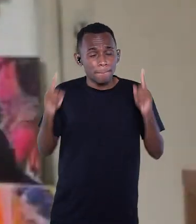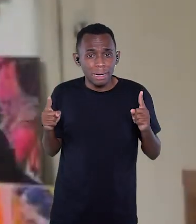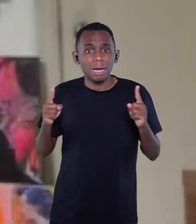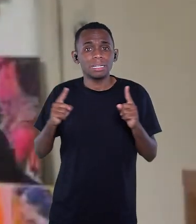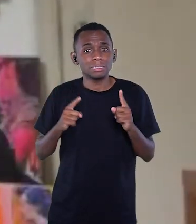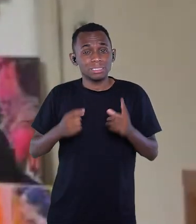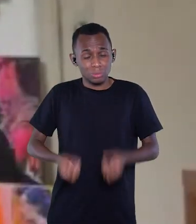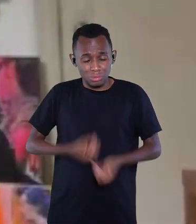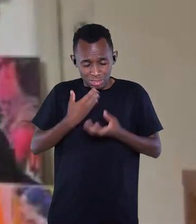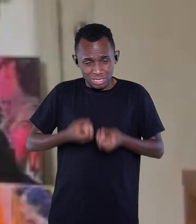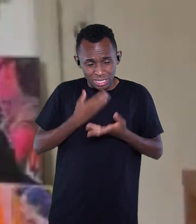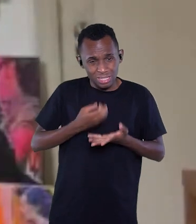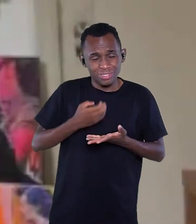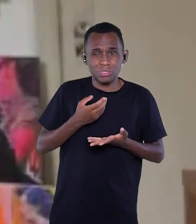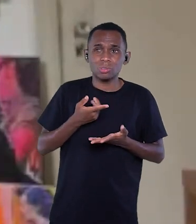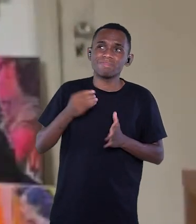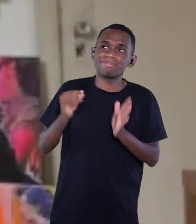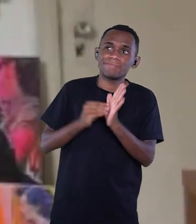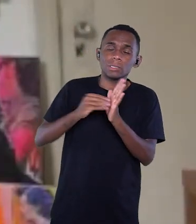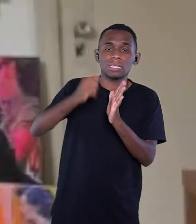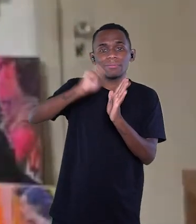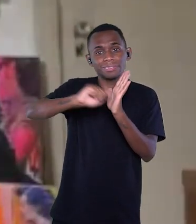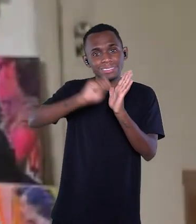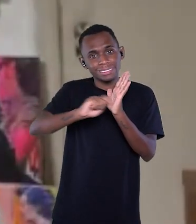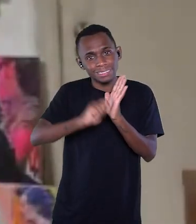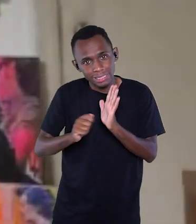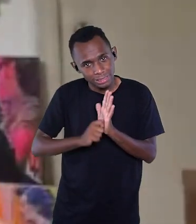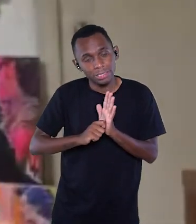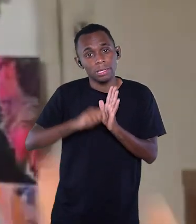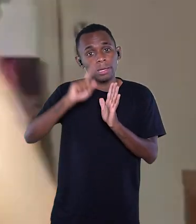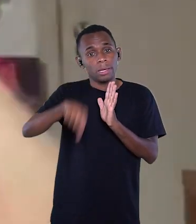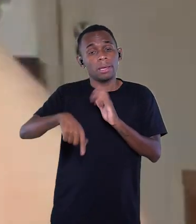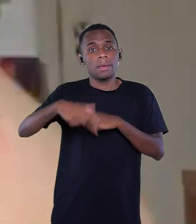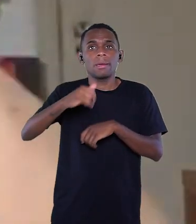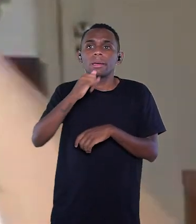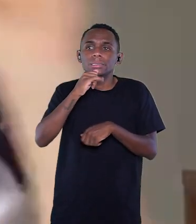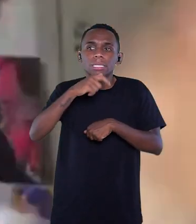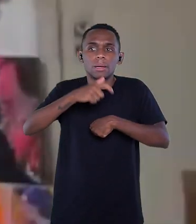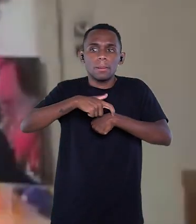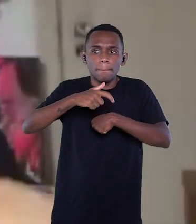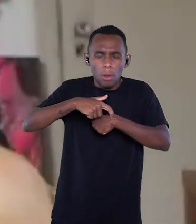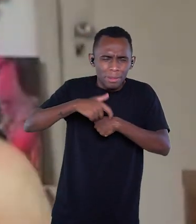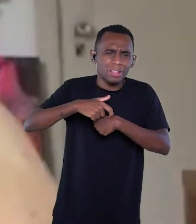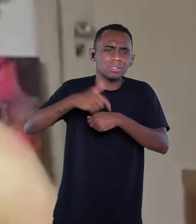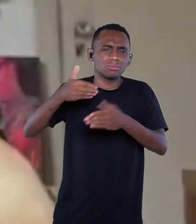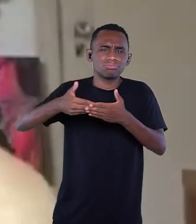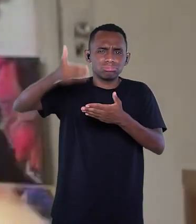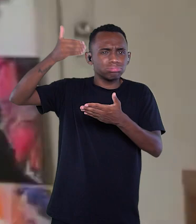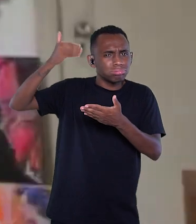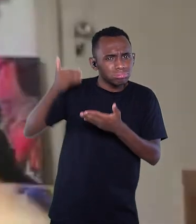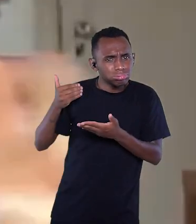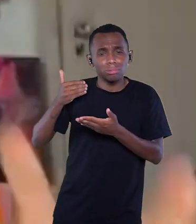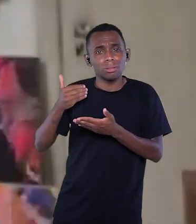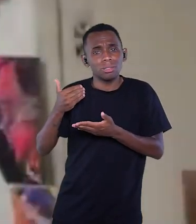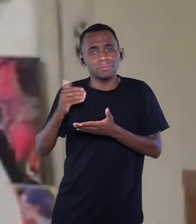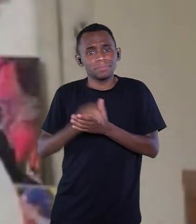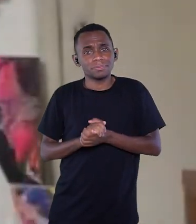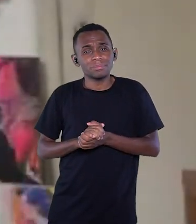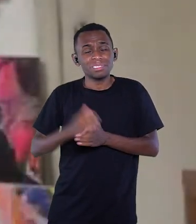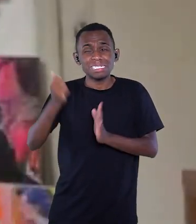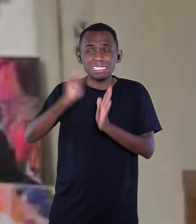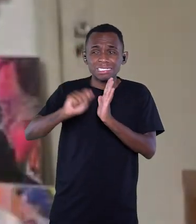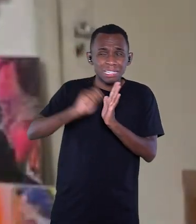não era necessariamente escrita, era como a gente... toda essa dinâmica, por exemplo, sobre Homero, né, fala, mas não foi, ele não